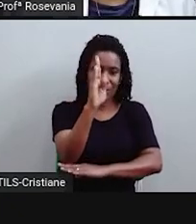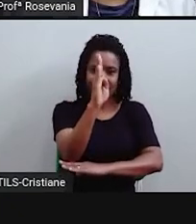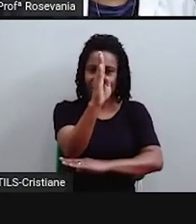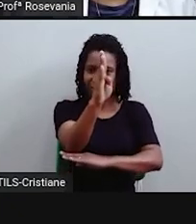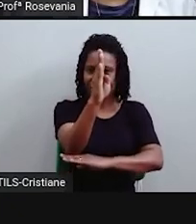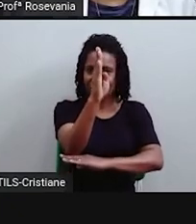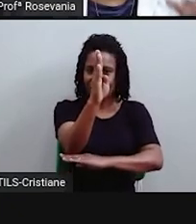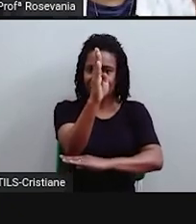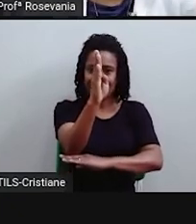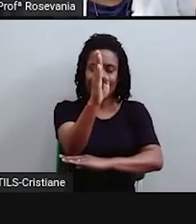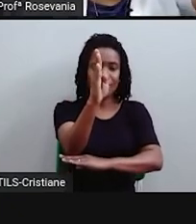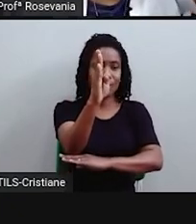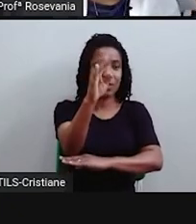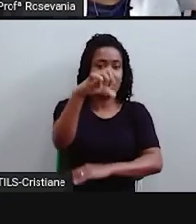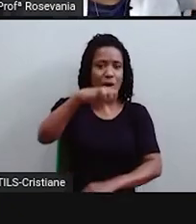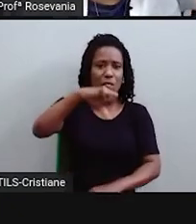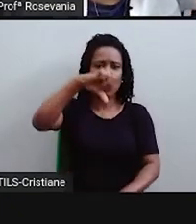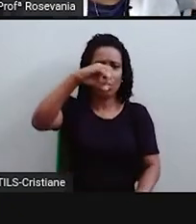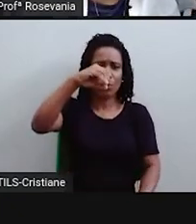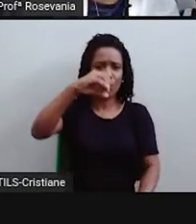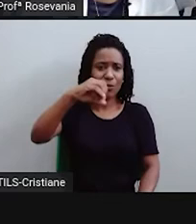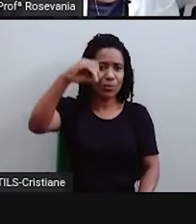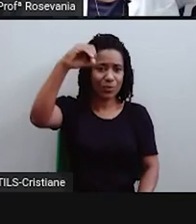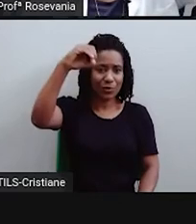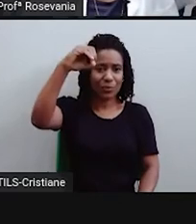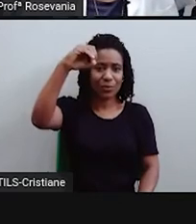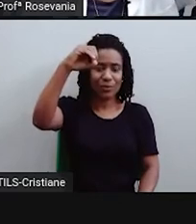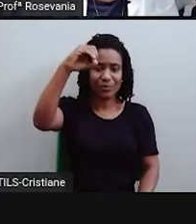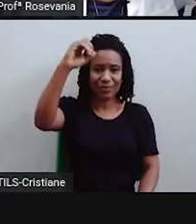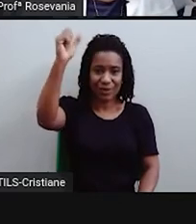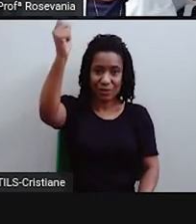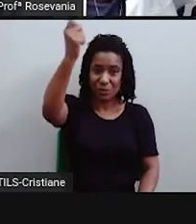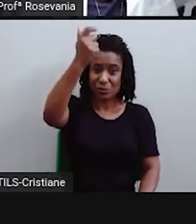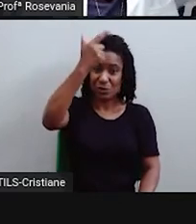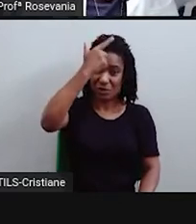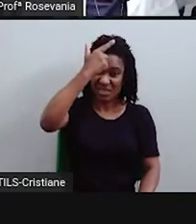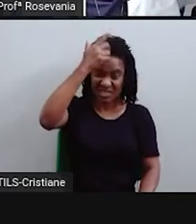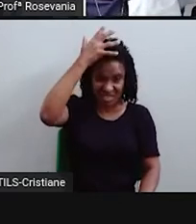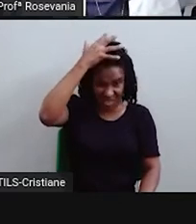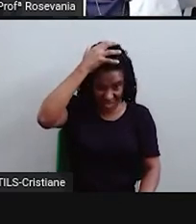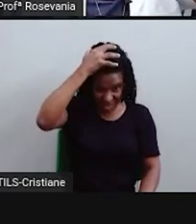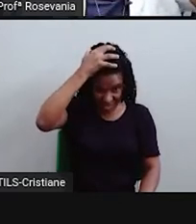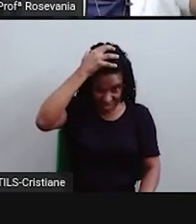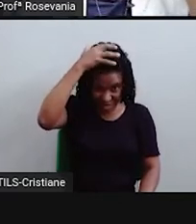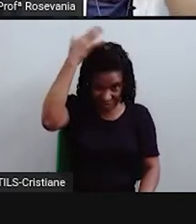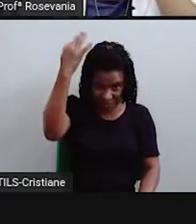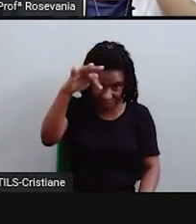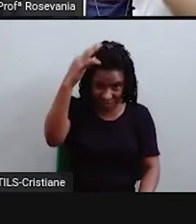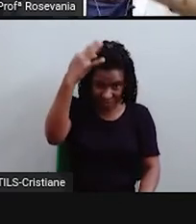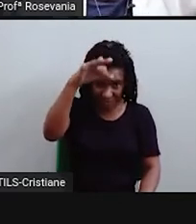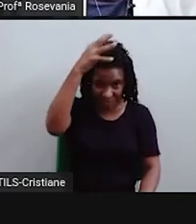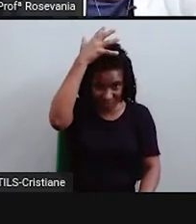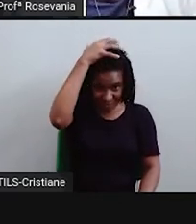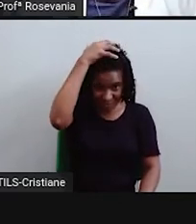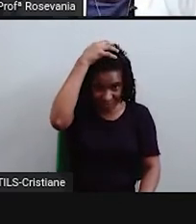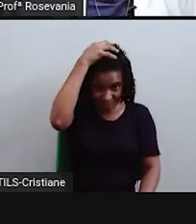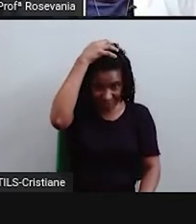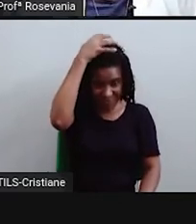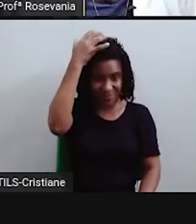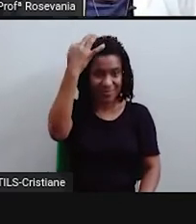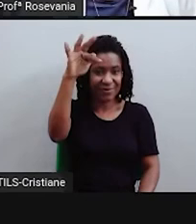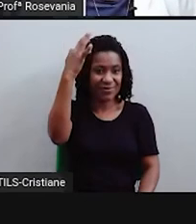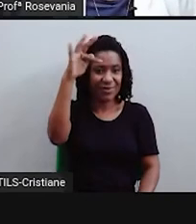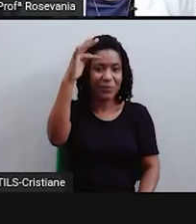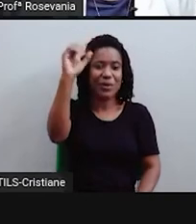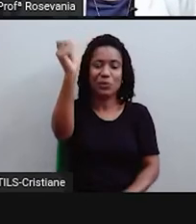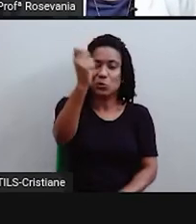aqui de 90 graus, o sol vai ficar batendo na nossa cabeça, né? E aí, o que que acontece? Com o